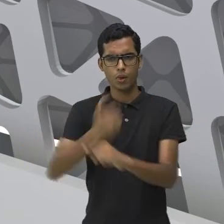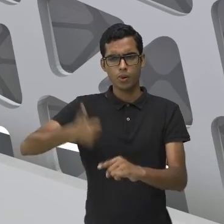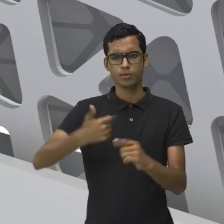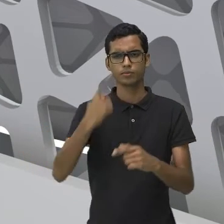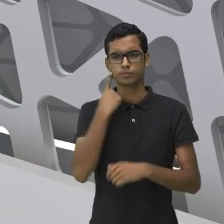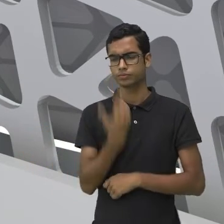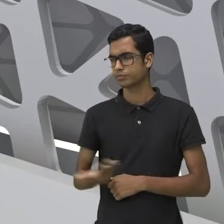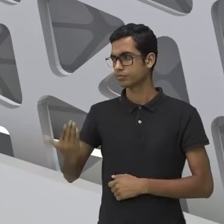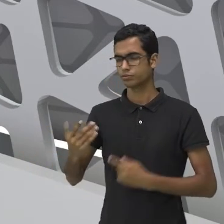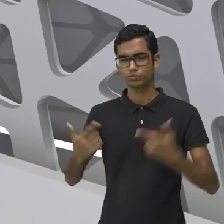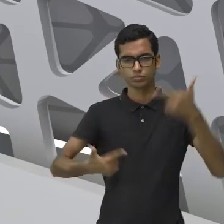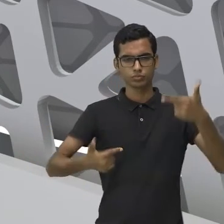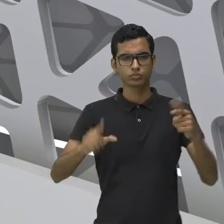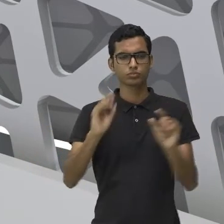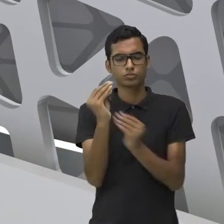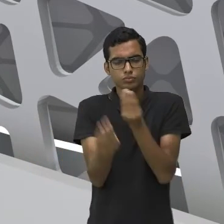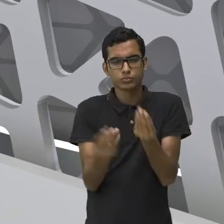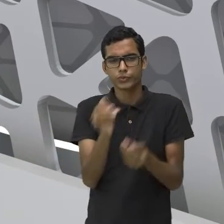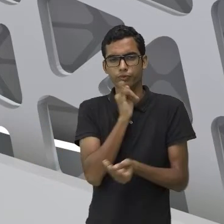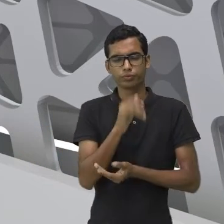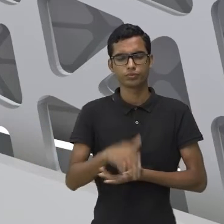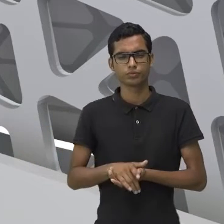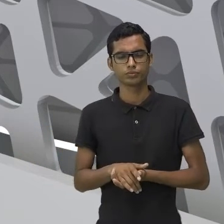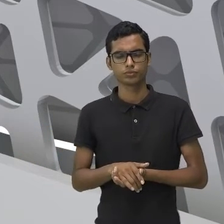primeira. É como se fosse